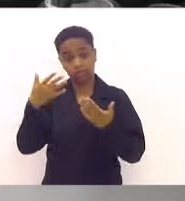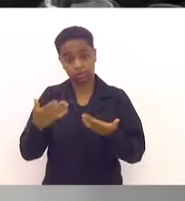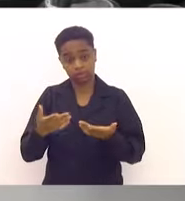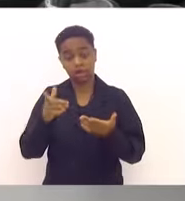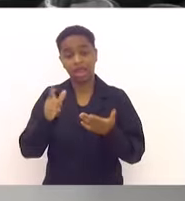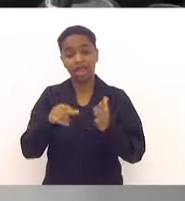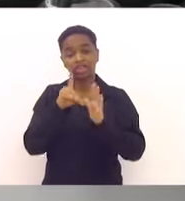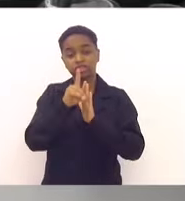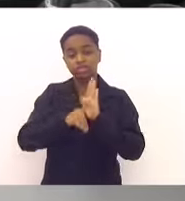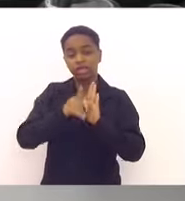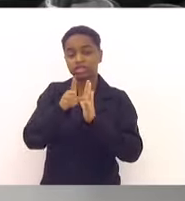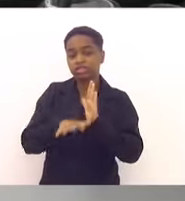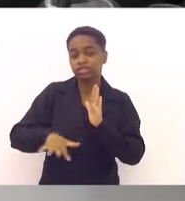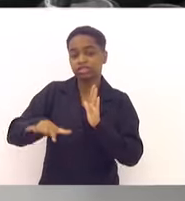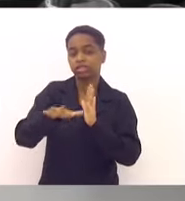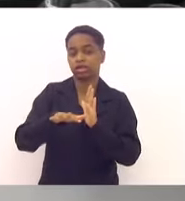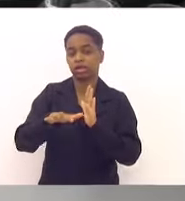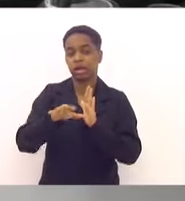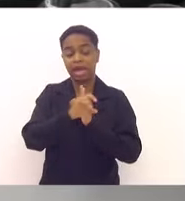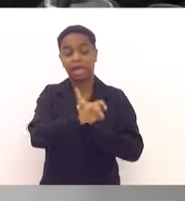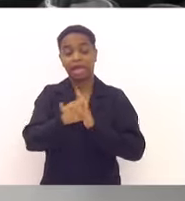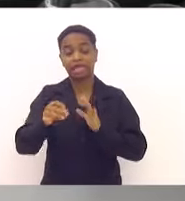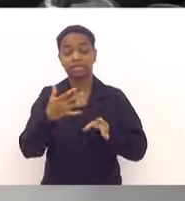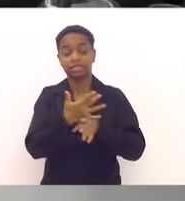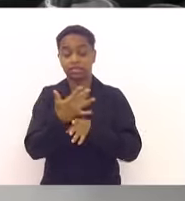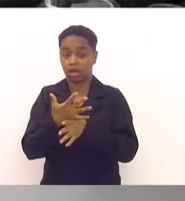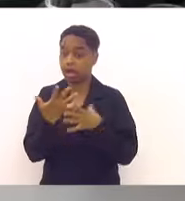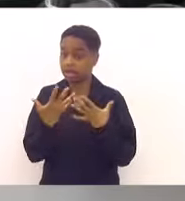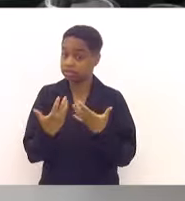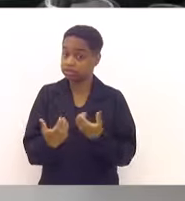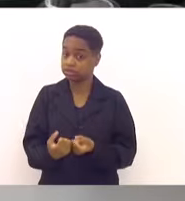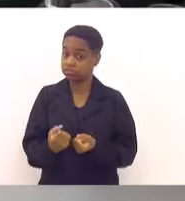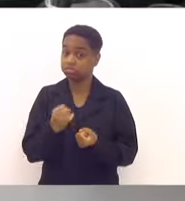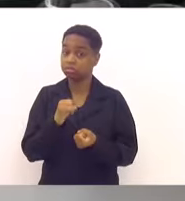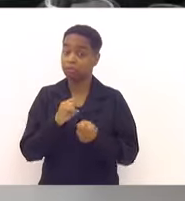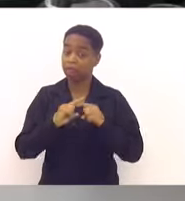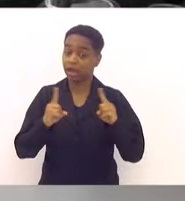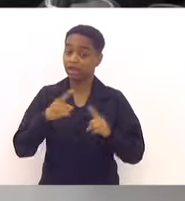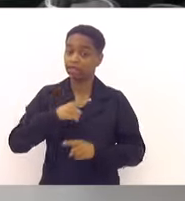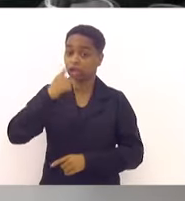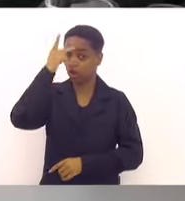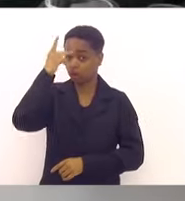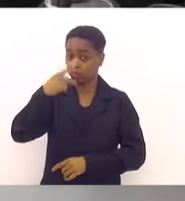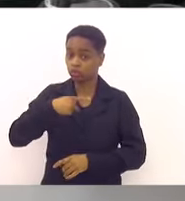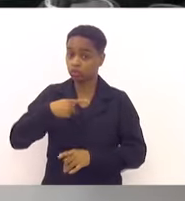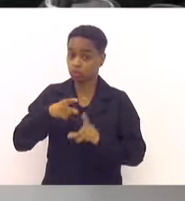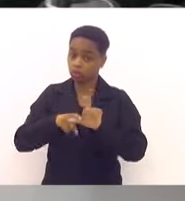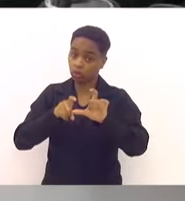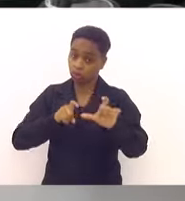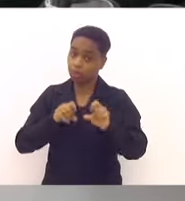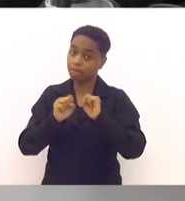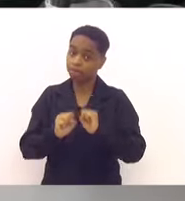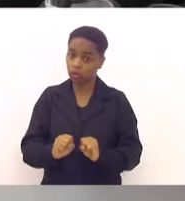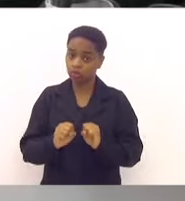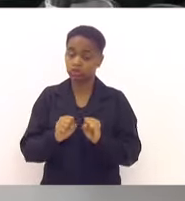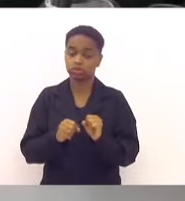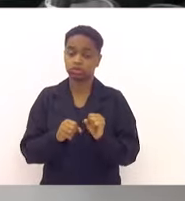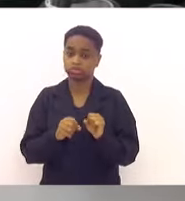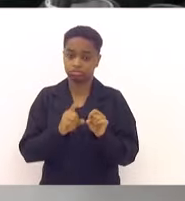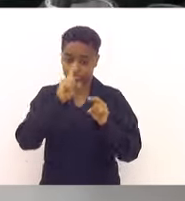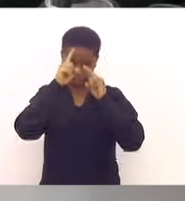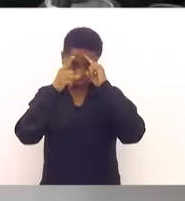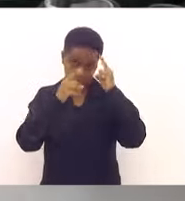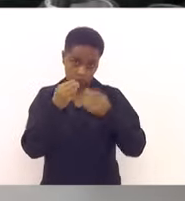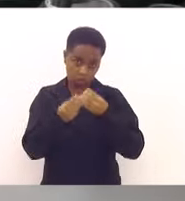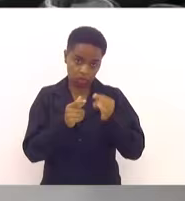essa diretriz será adotada por cada município dentro da sua autonomia de fazer como entende, tem competência.